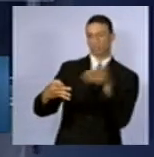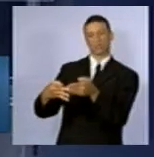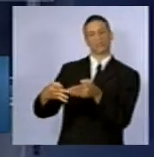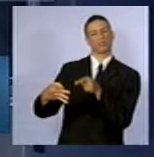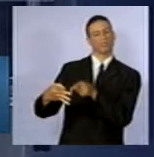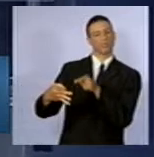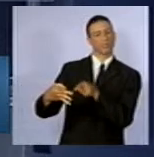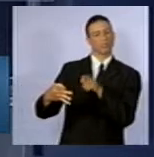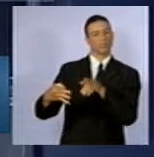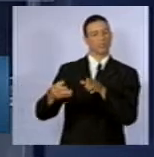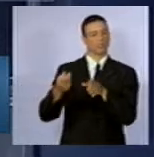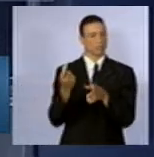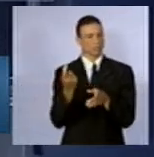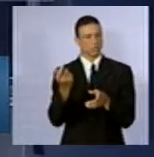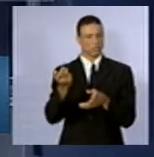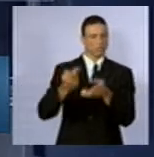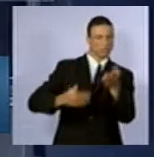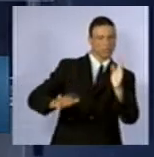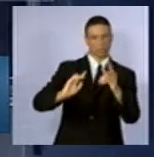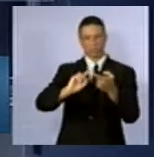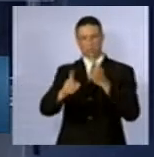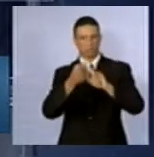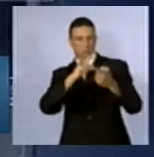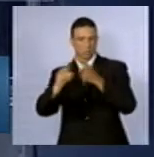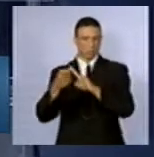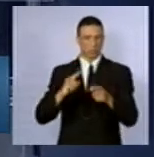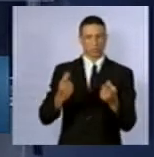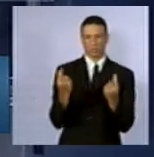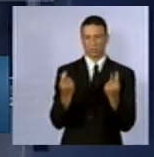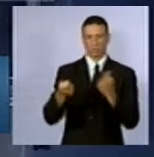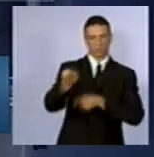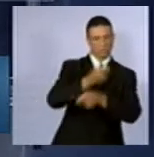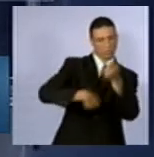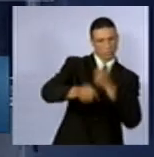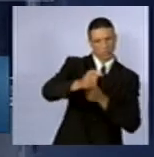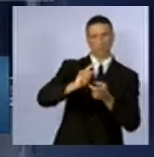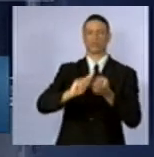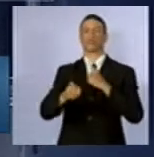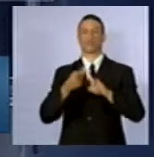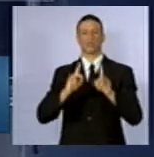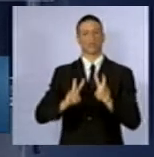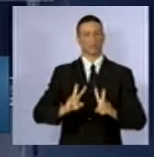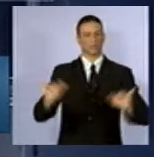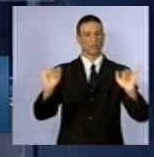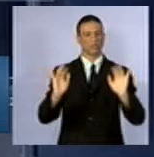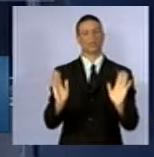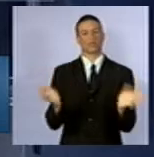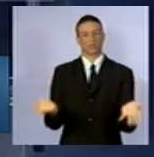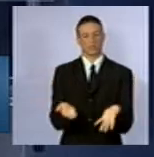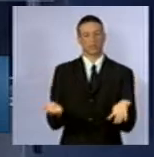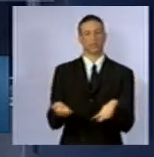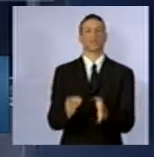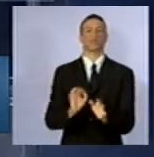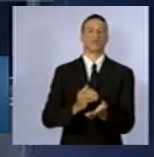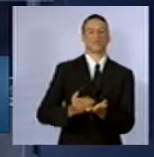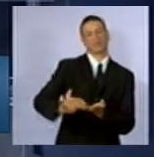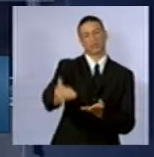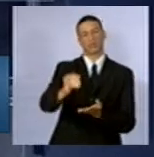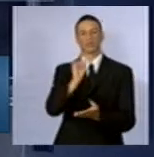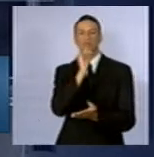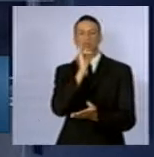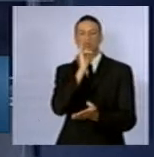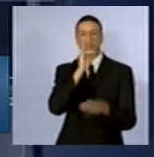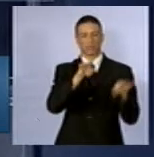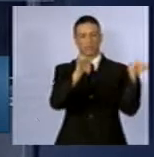relativa a repercussões práticas e econômicas ah decorrentes de uma adoção de um